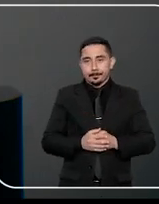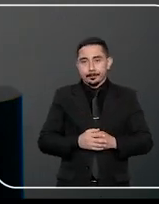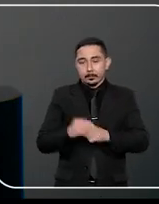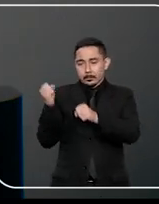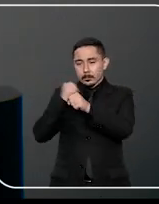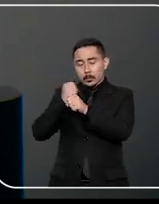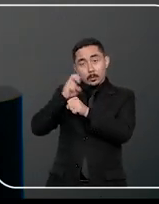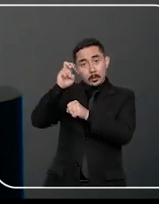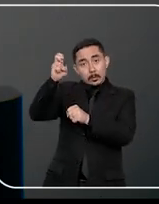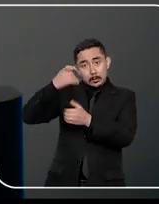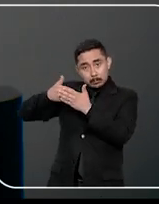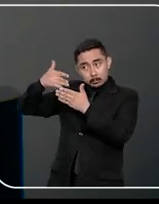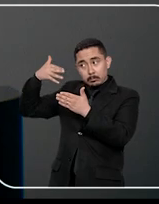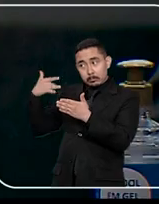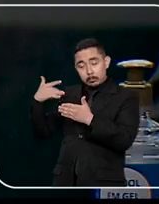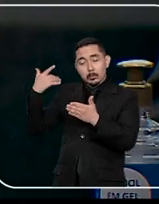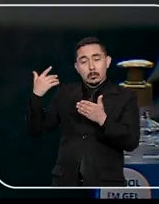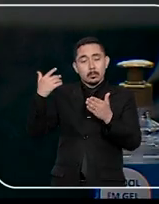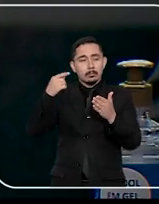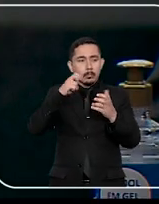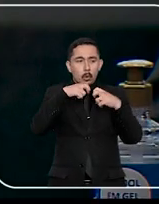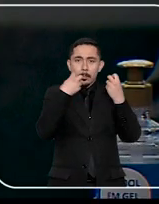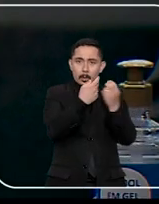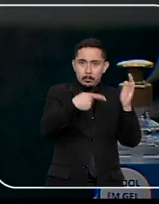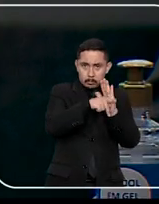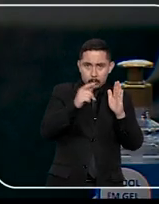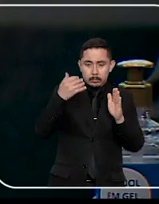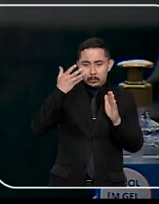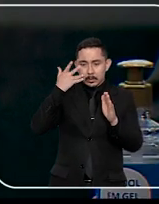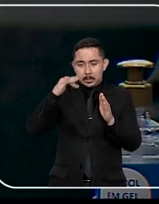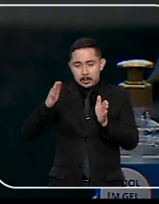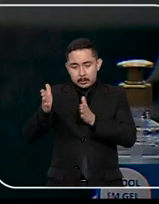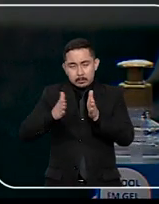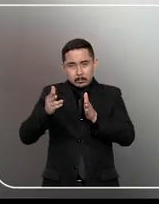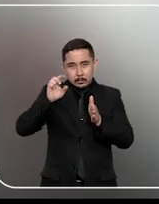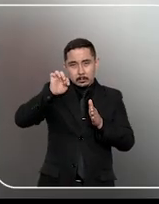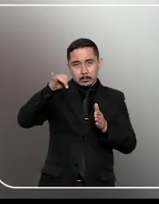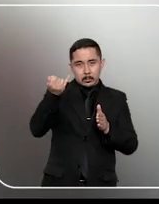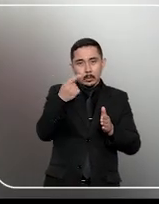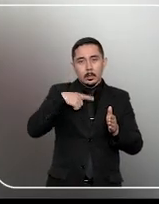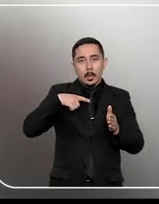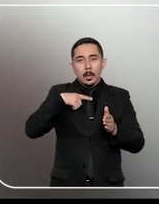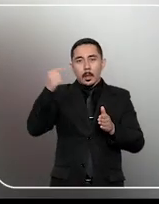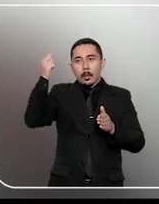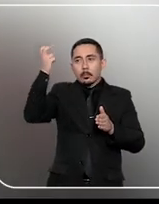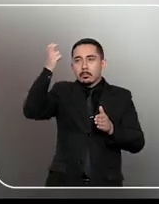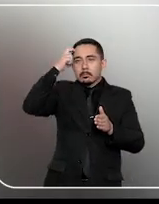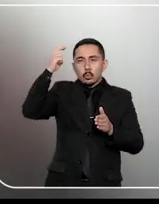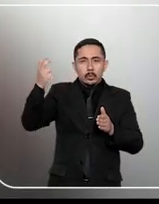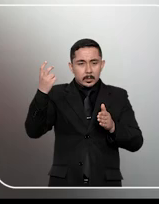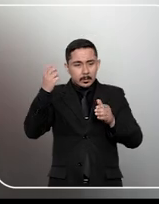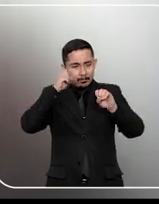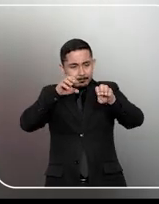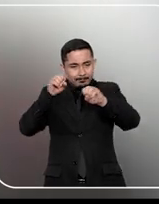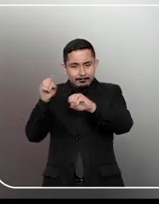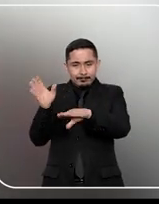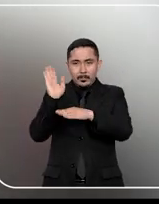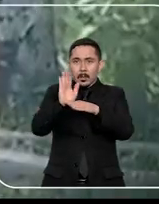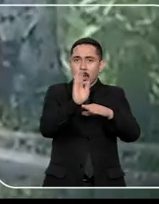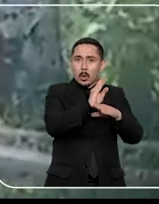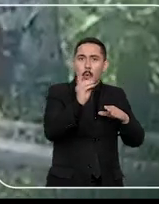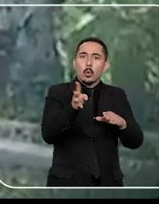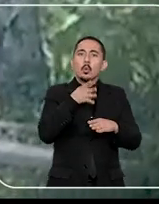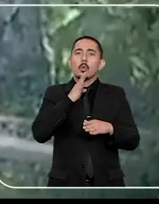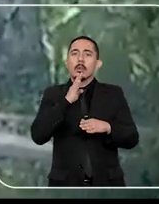da Primeira Infância do STJ tem desempenhado um papel fundamental na conscientização sobre a importância de